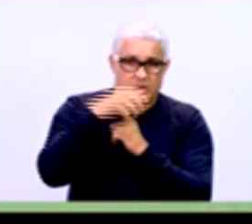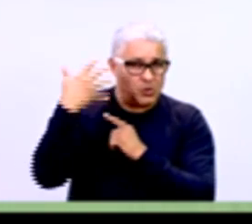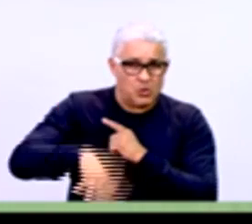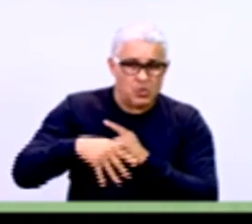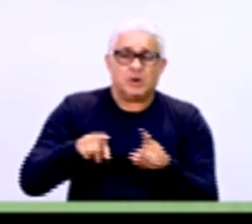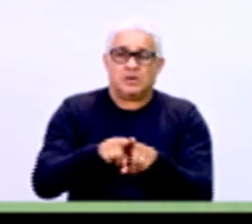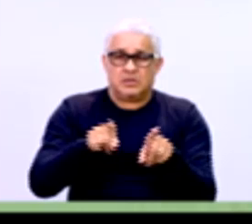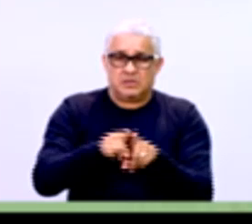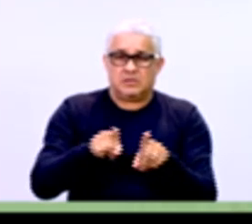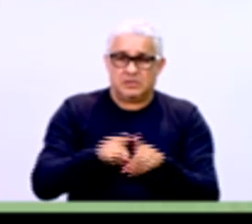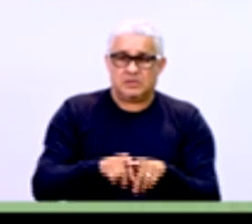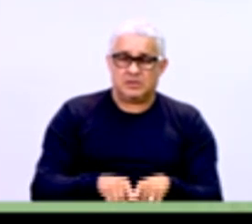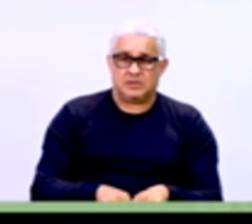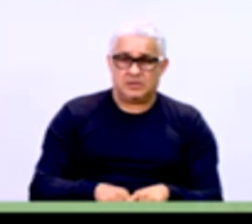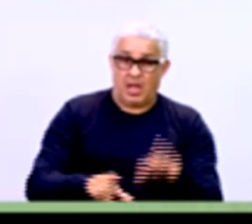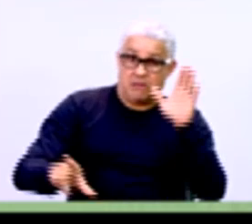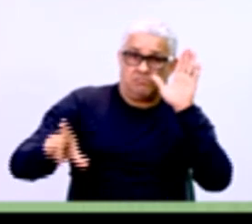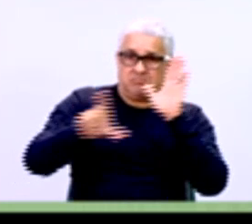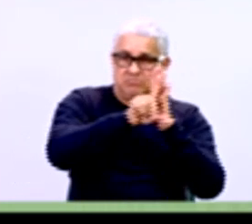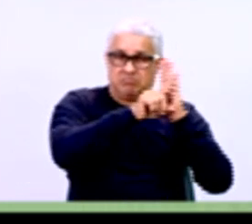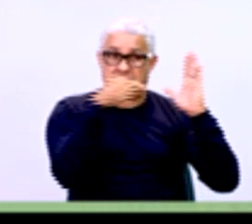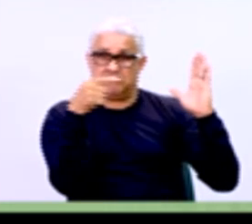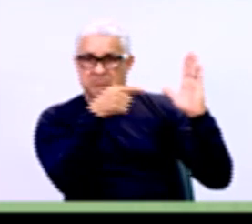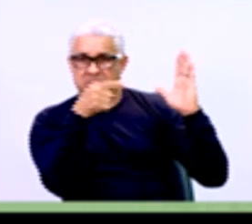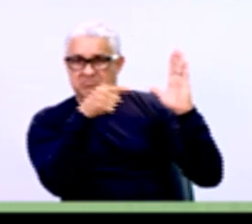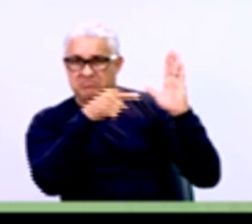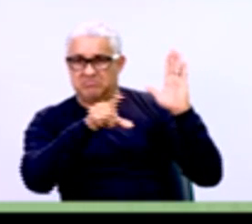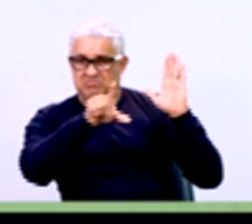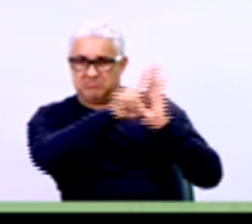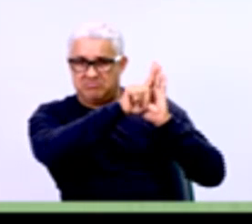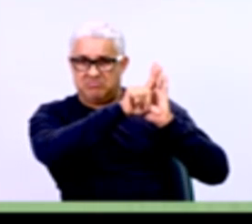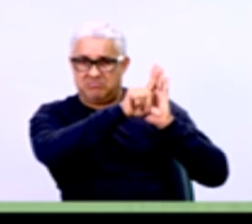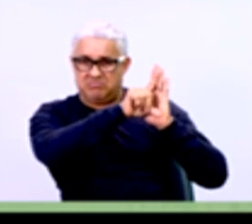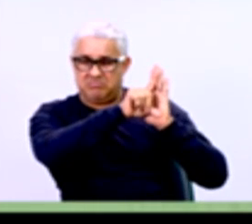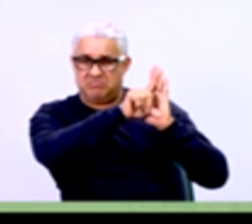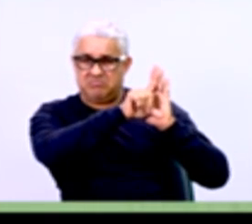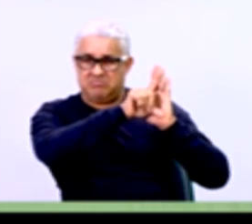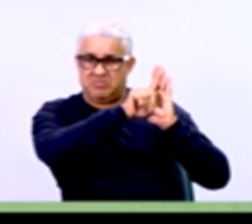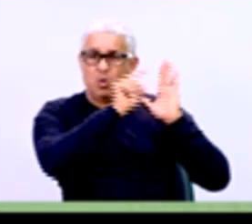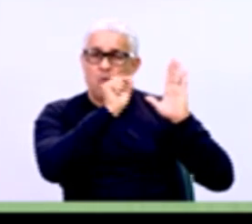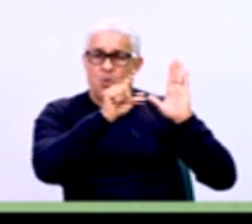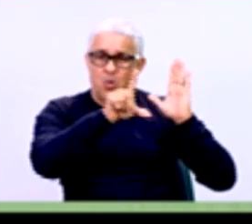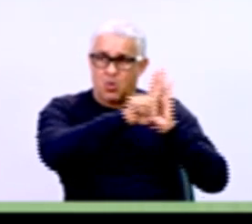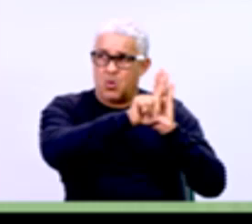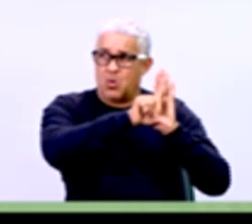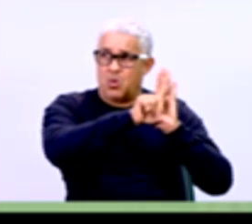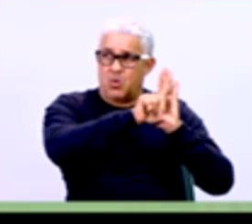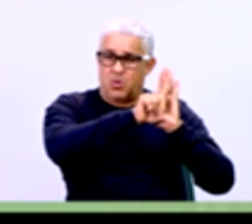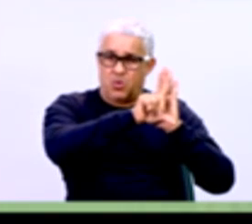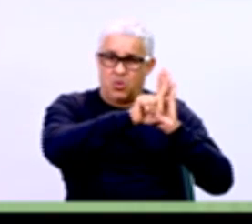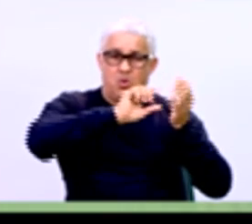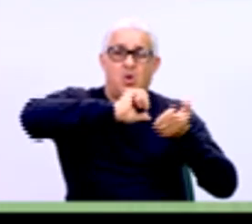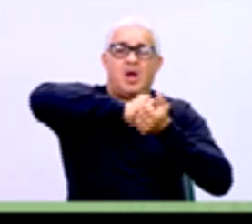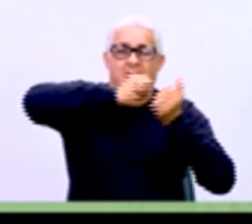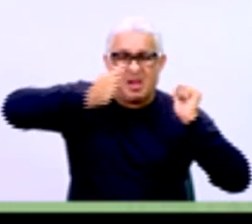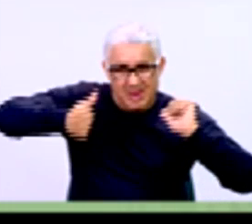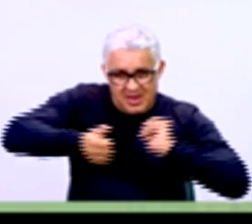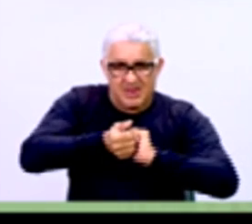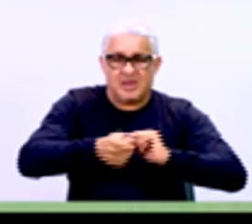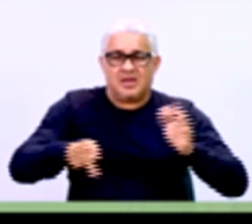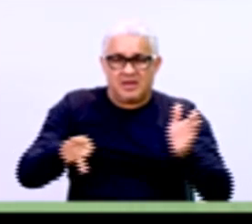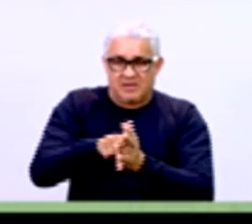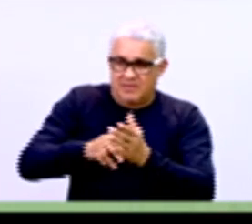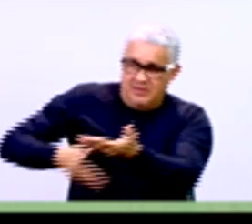figura importantíssima da lei, a legislação, como mecanismo que serve para ajustar essa